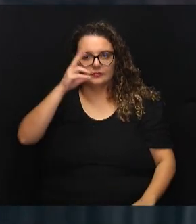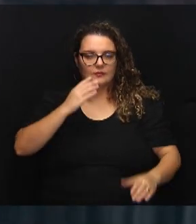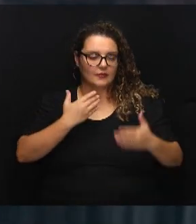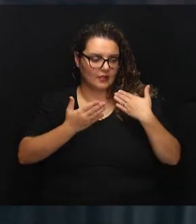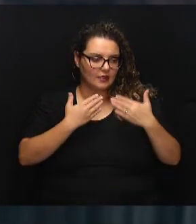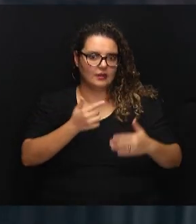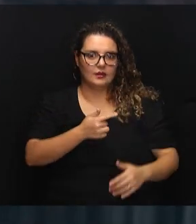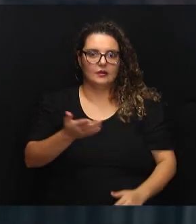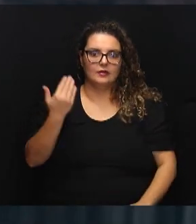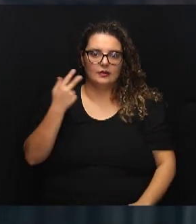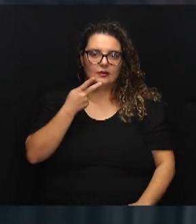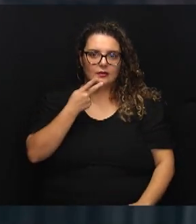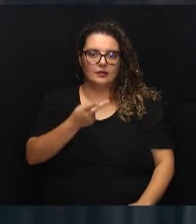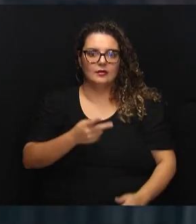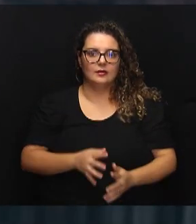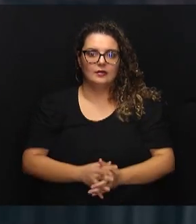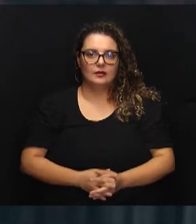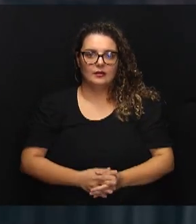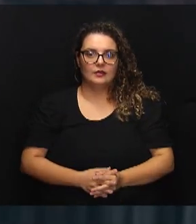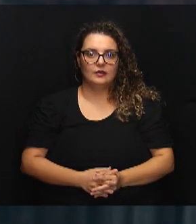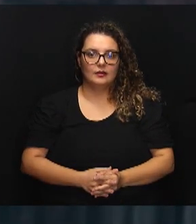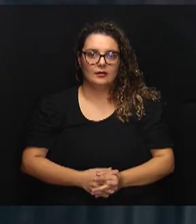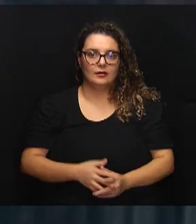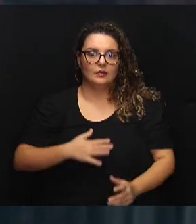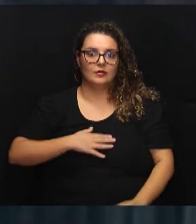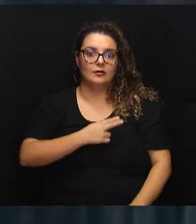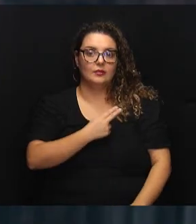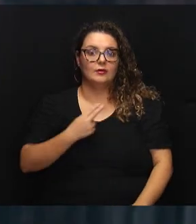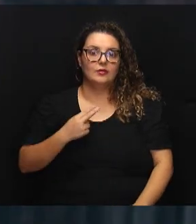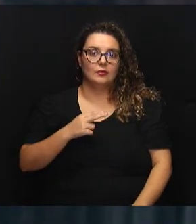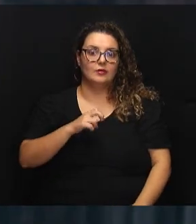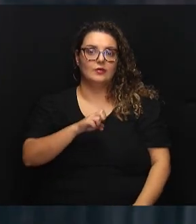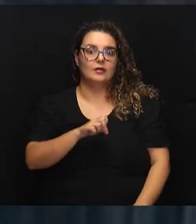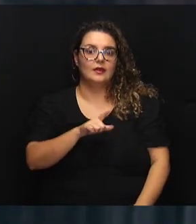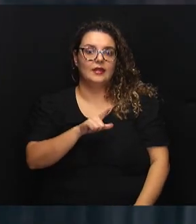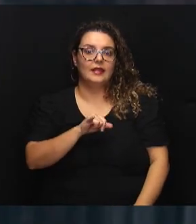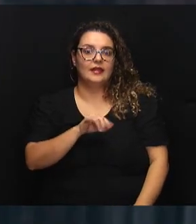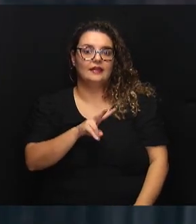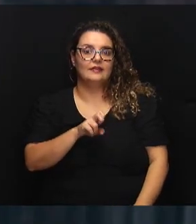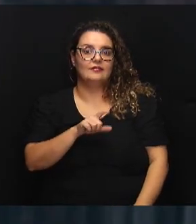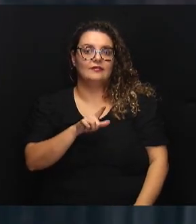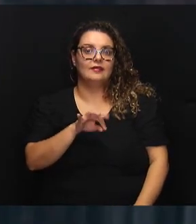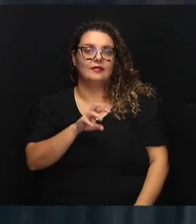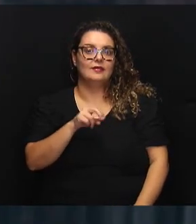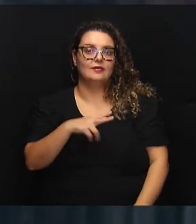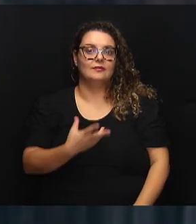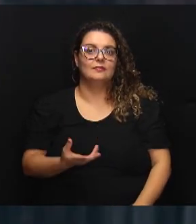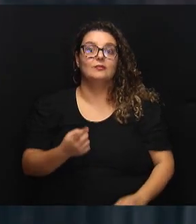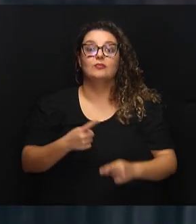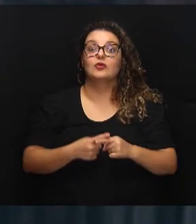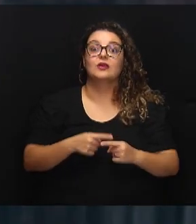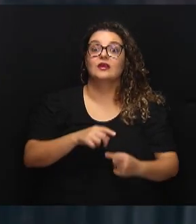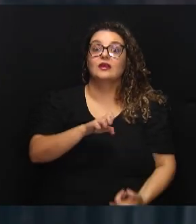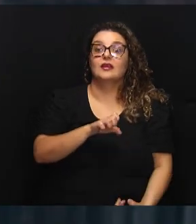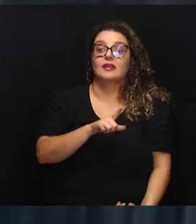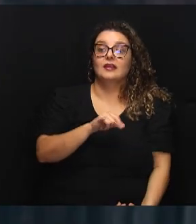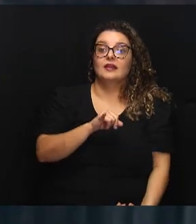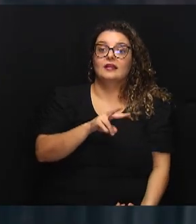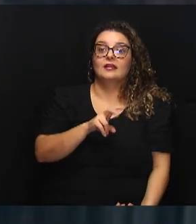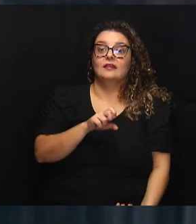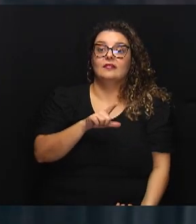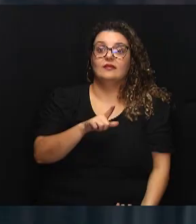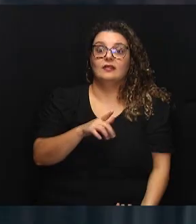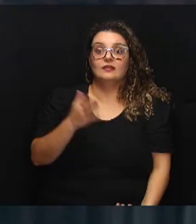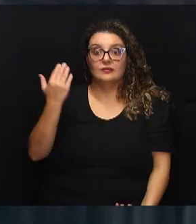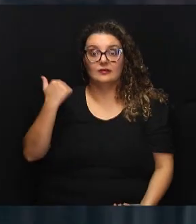semana passada que vocês tiveram, meu nome era para se chamar Elivelton. Olha aí. Aí você pega Elivelton. Por que Elivelton? Era um jogador